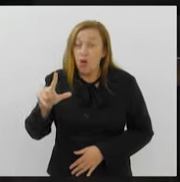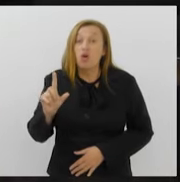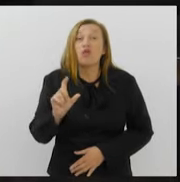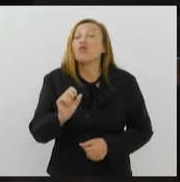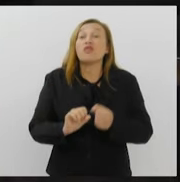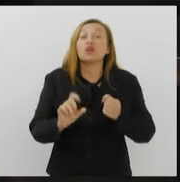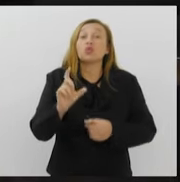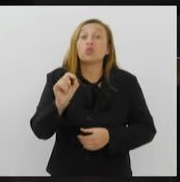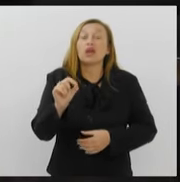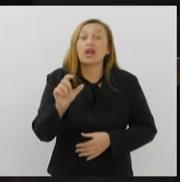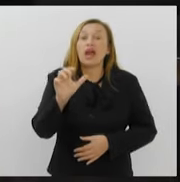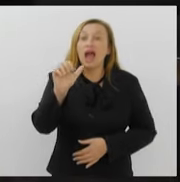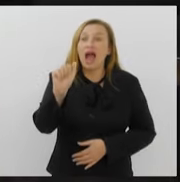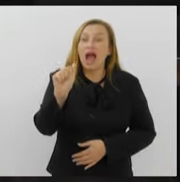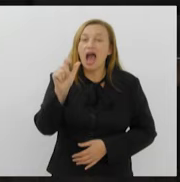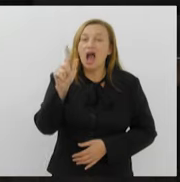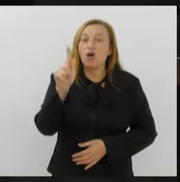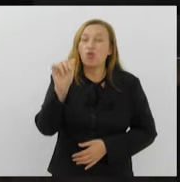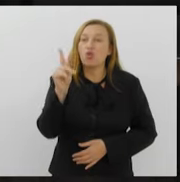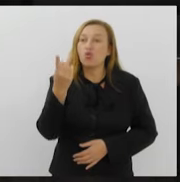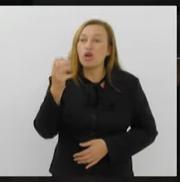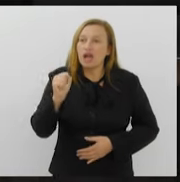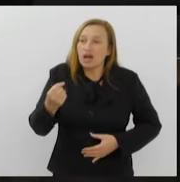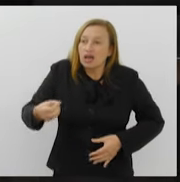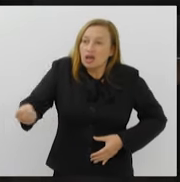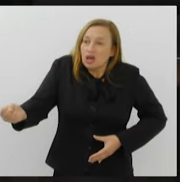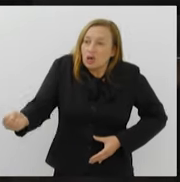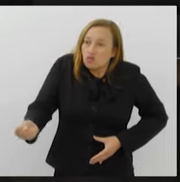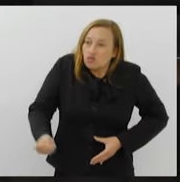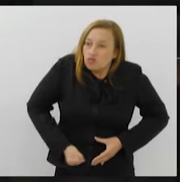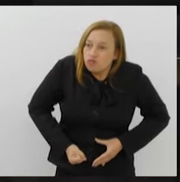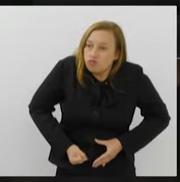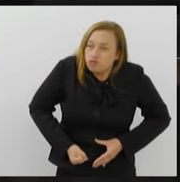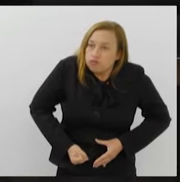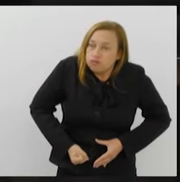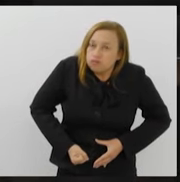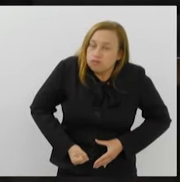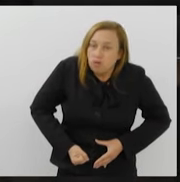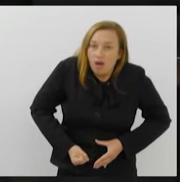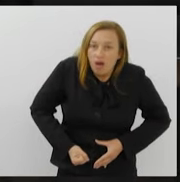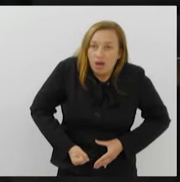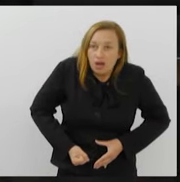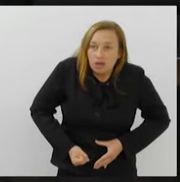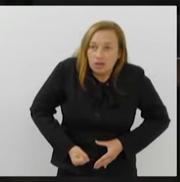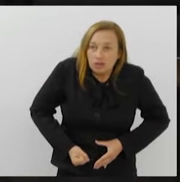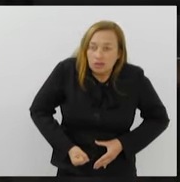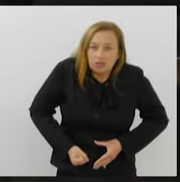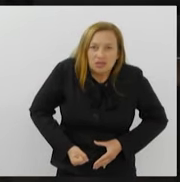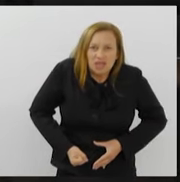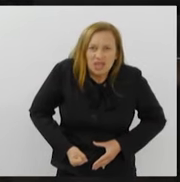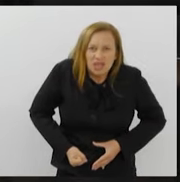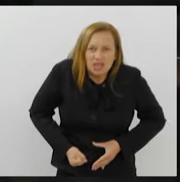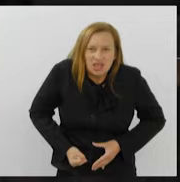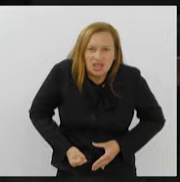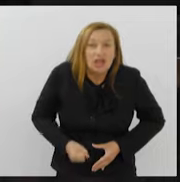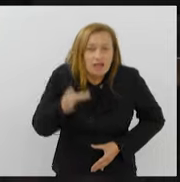mãe, e aí se permite a tortura. Isto é bonito fazer. Isto é interessante